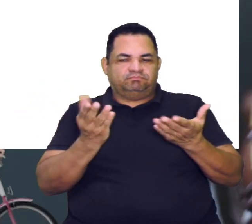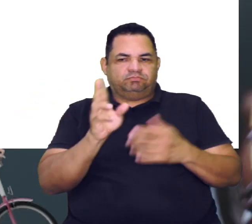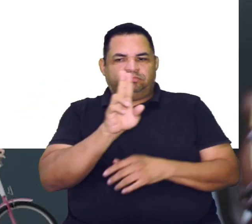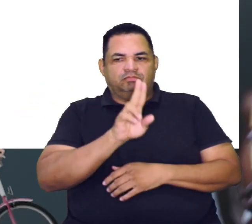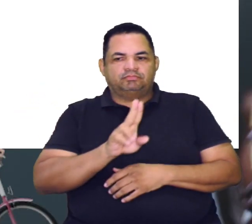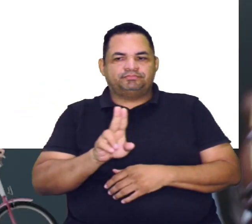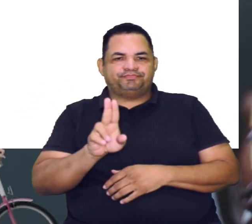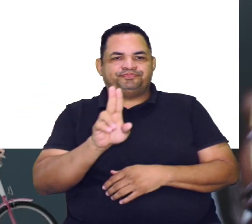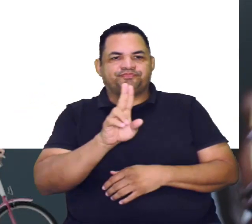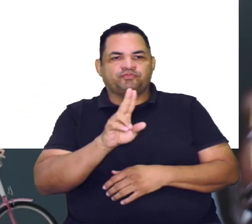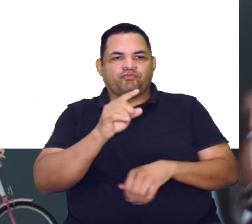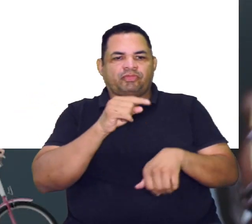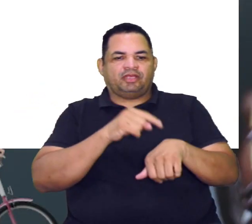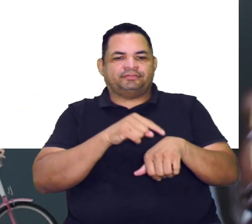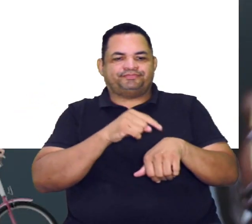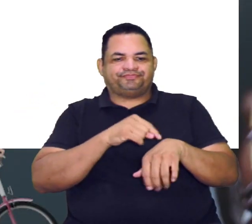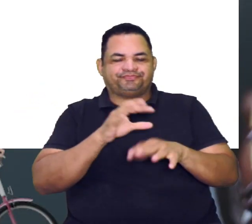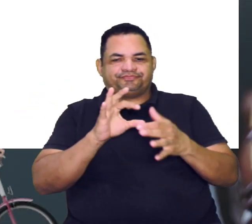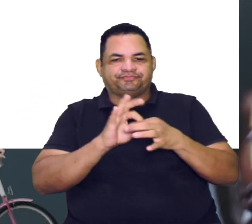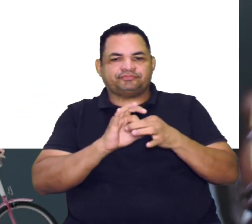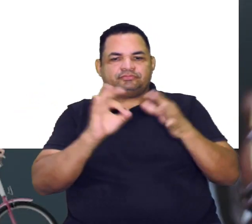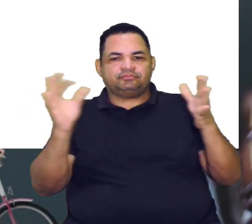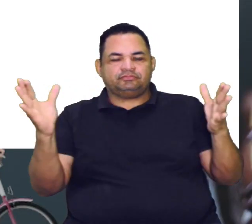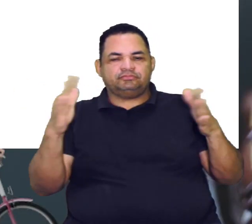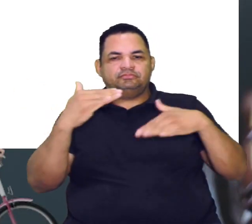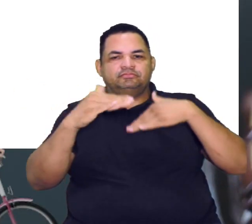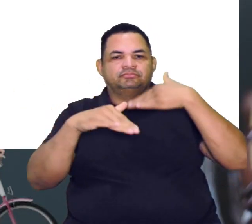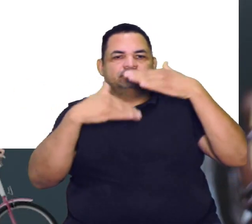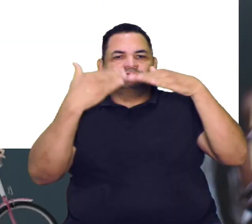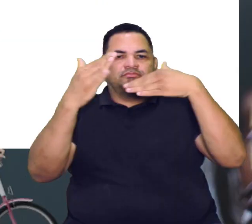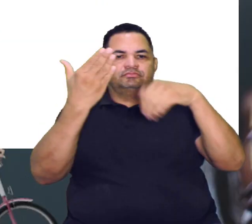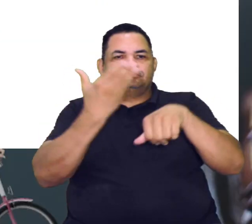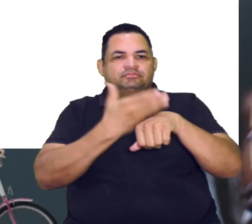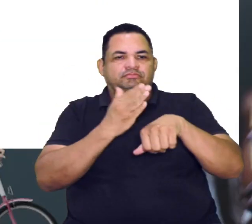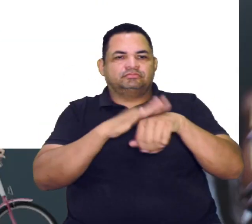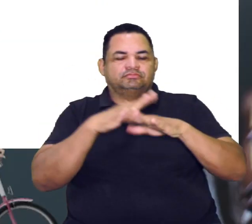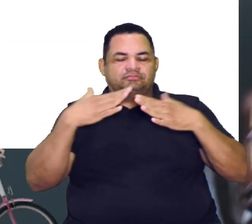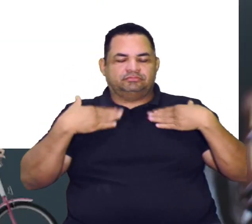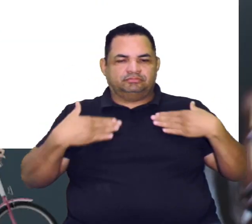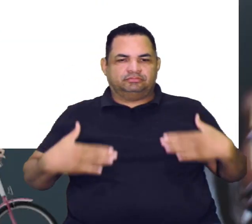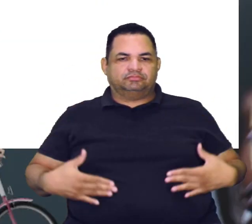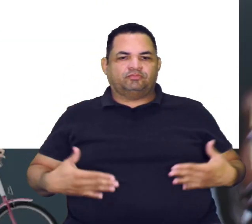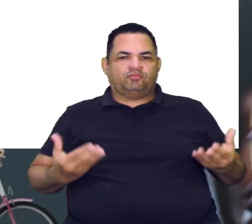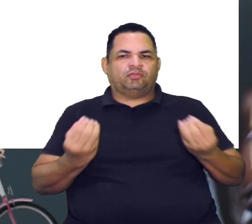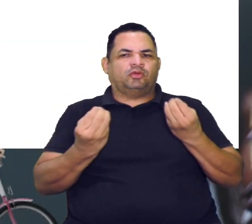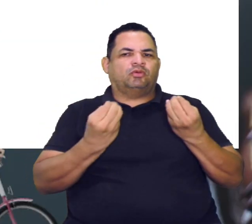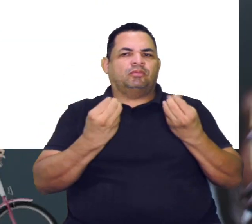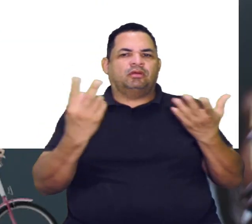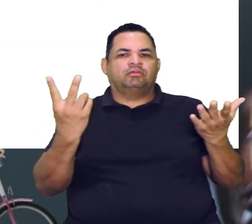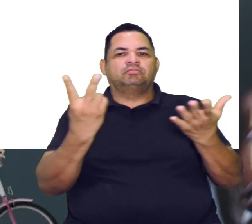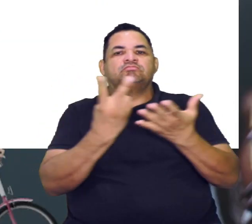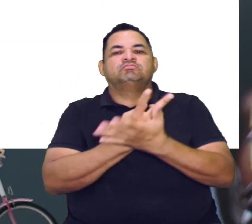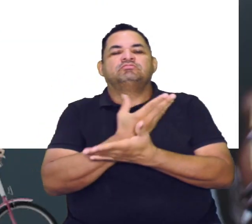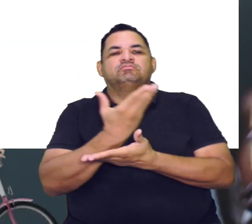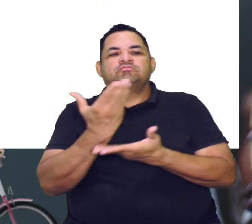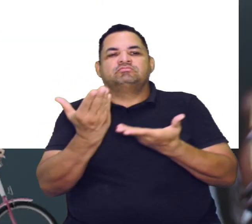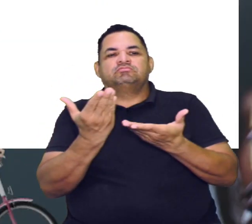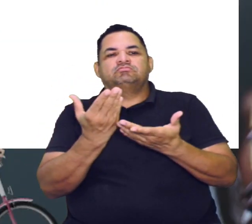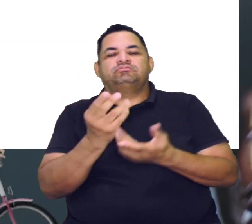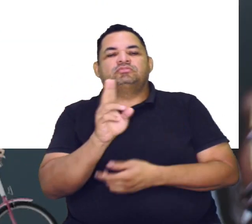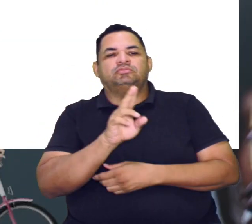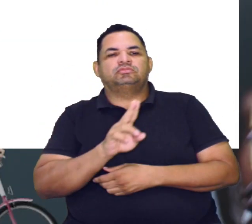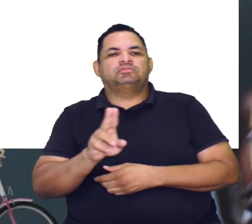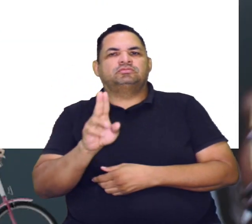É o uso do tempo livre para desenvolver práticas corporais. Como que eu me utilizo disso? Eu